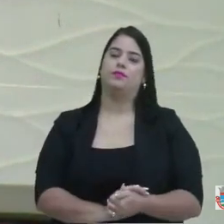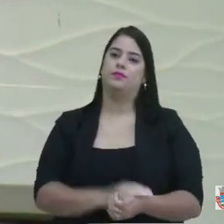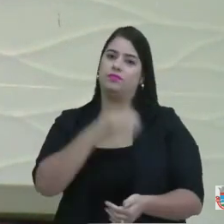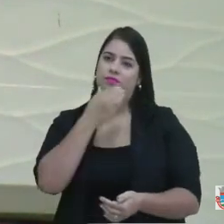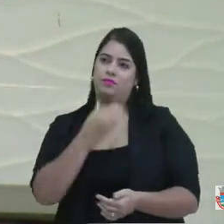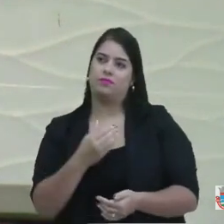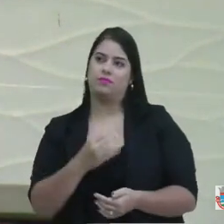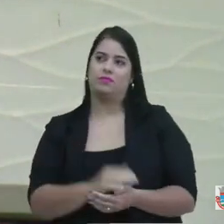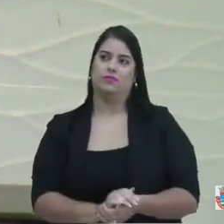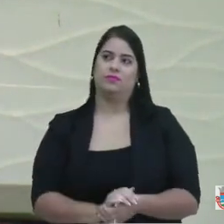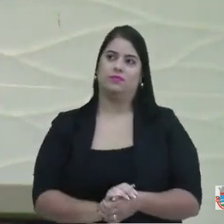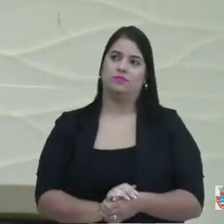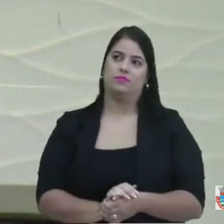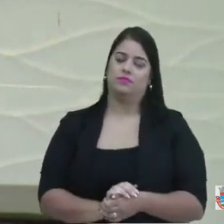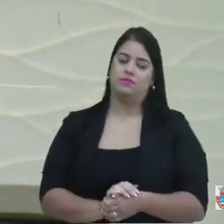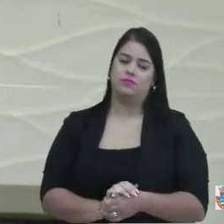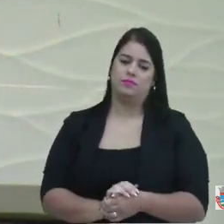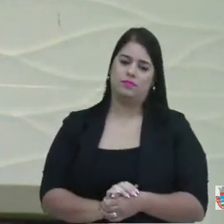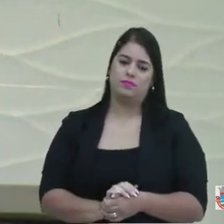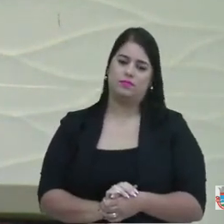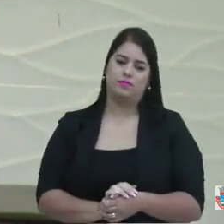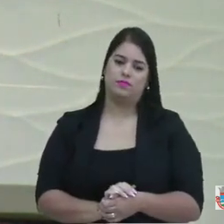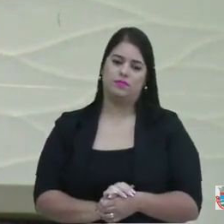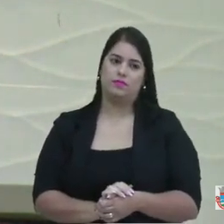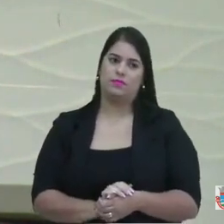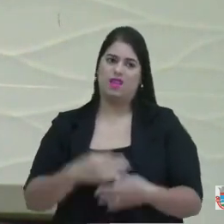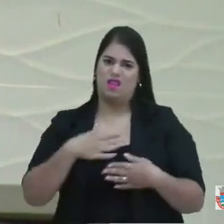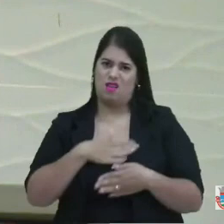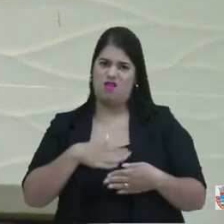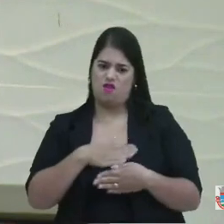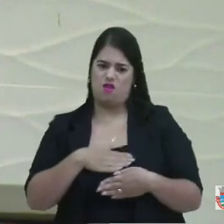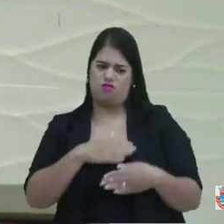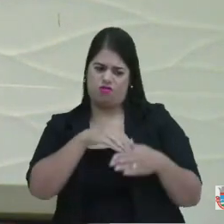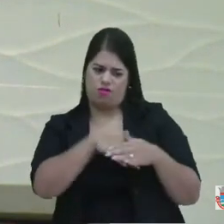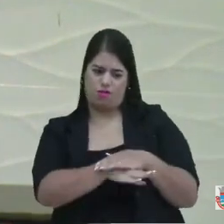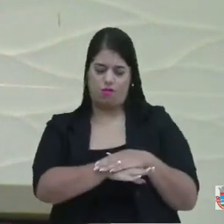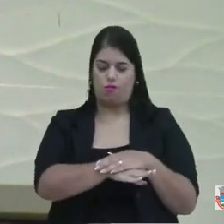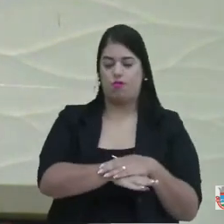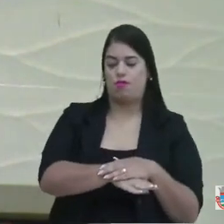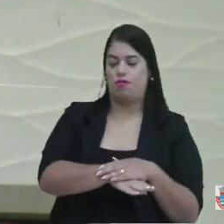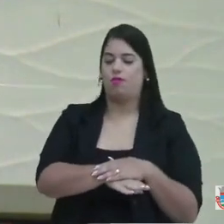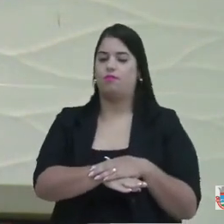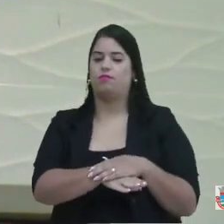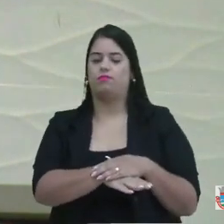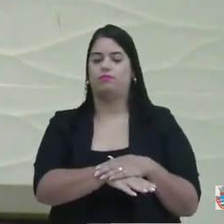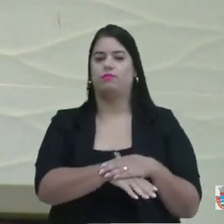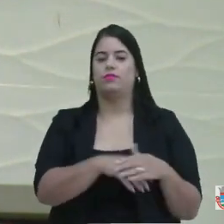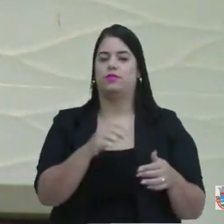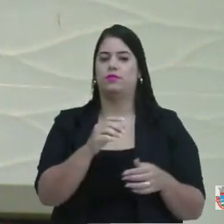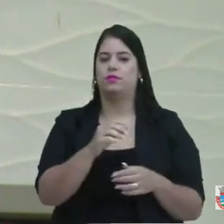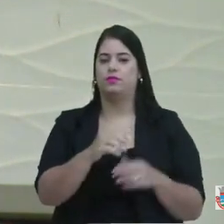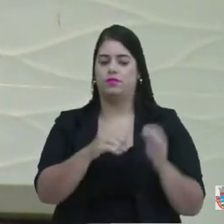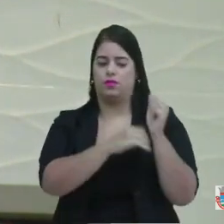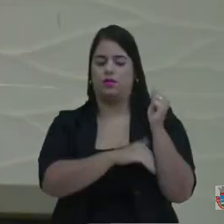atirar pedra e jogar para debaixo do tapete sua sujeira. Então, finalizo desejando um abraço a todos e até a próxima reunião.